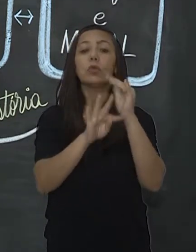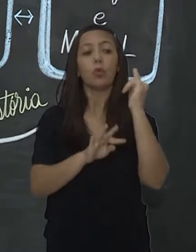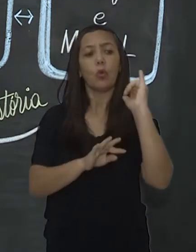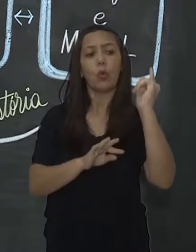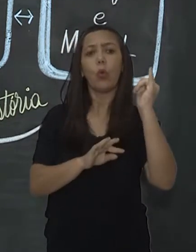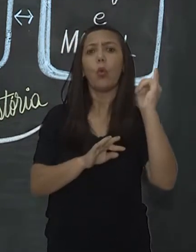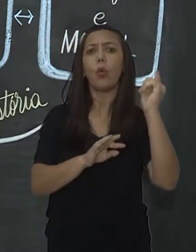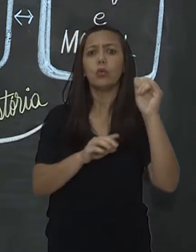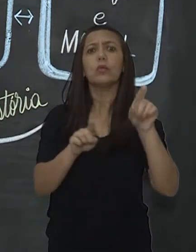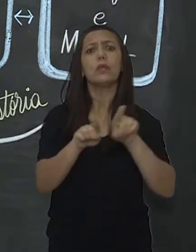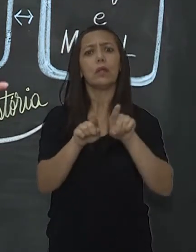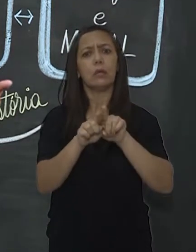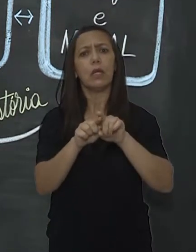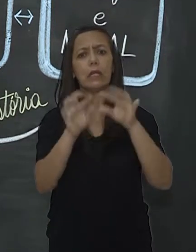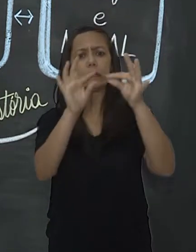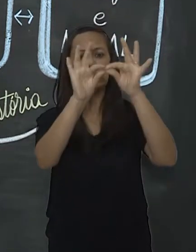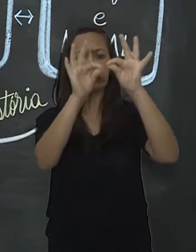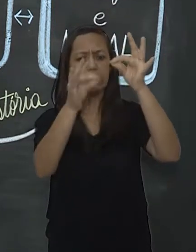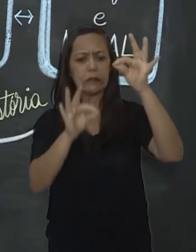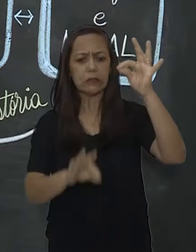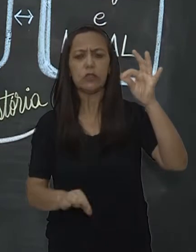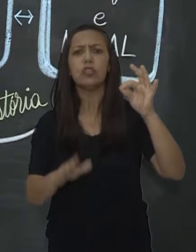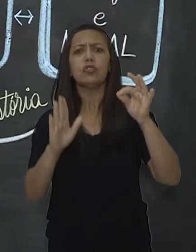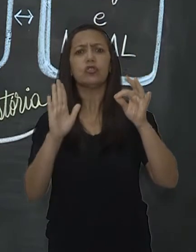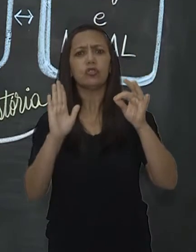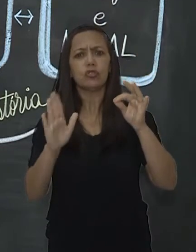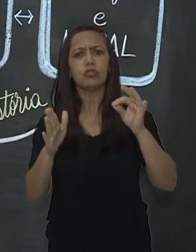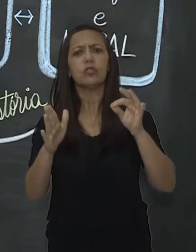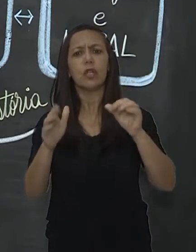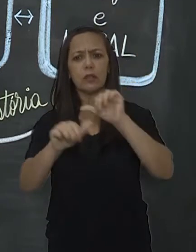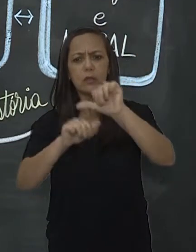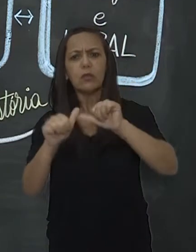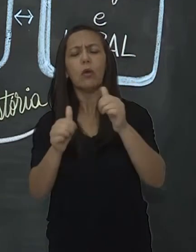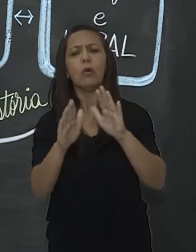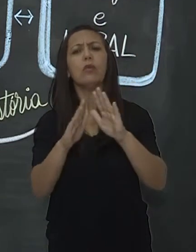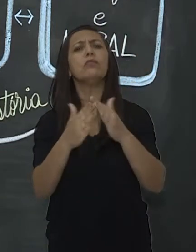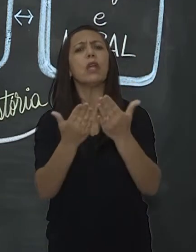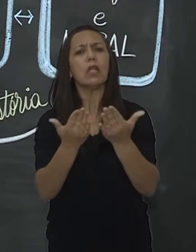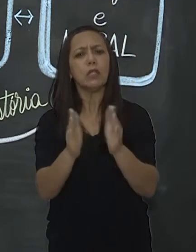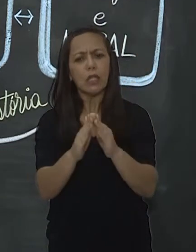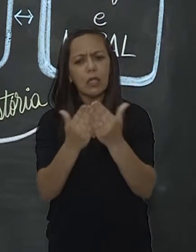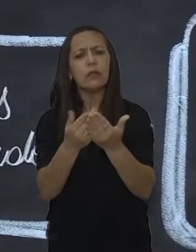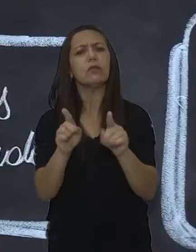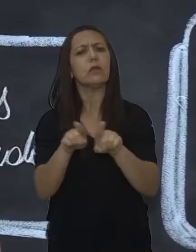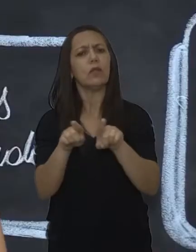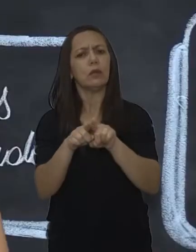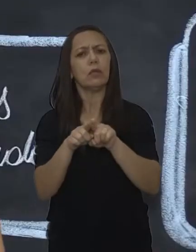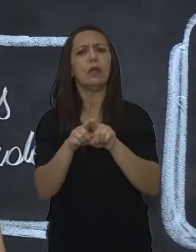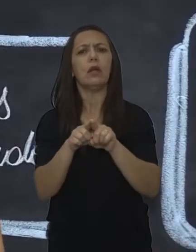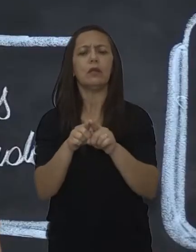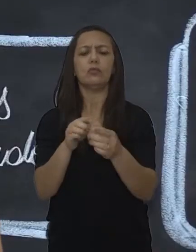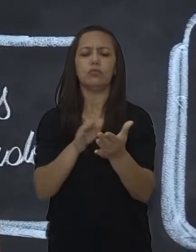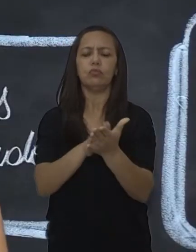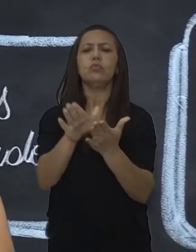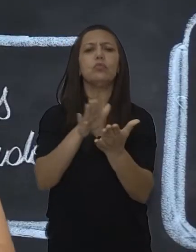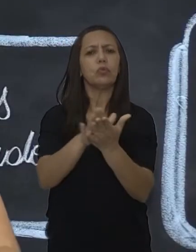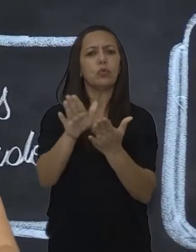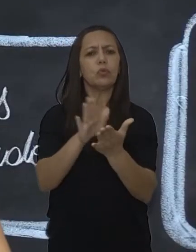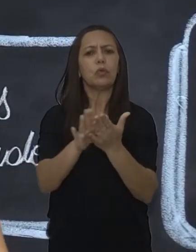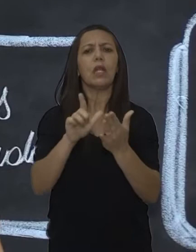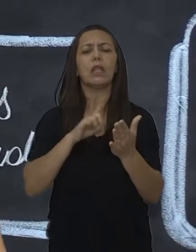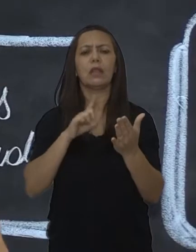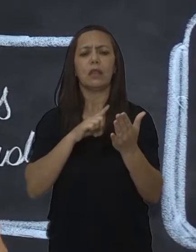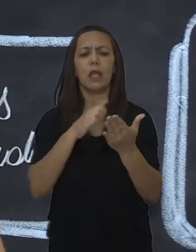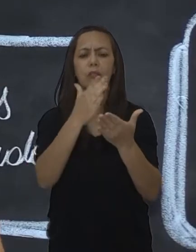grandes que já foram publicados até em formato de livro, como o clássico conto O Alienista, de Machado de Assis. Ele foi publicado em formato de livro, ele tem